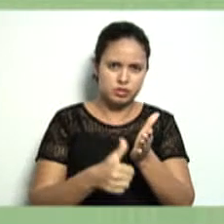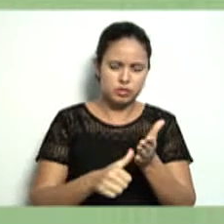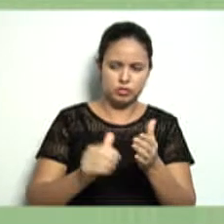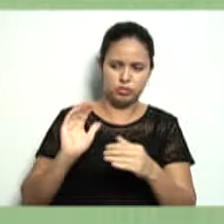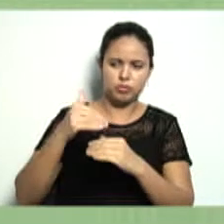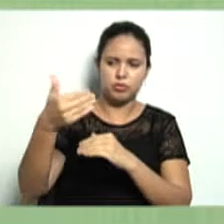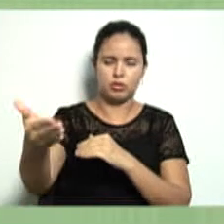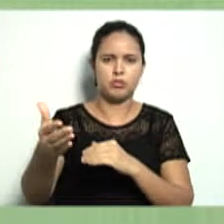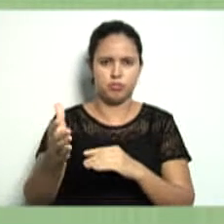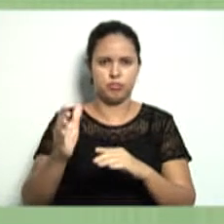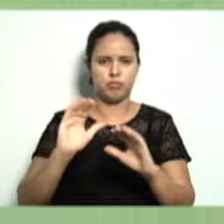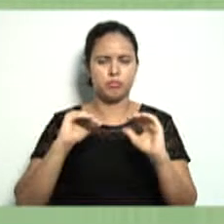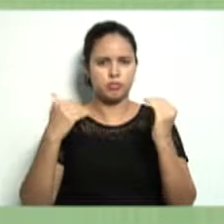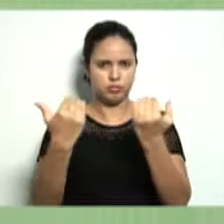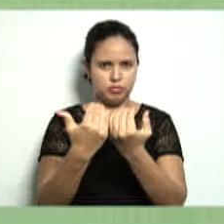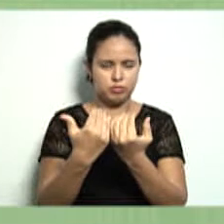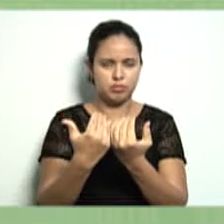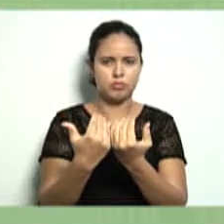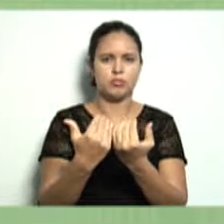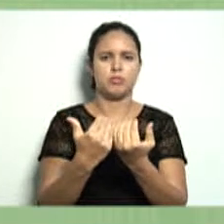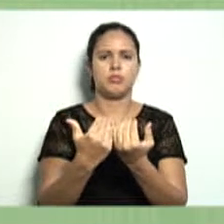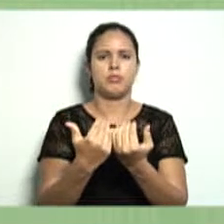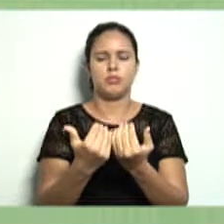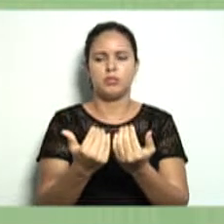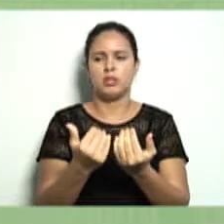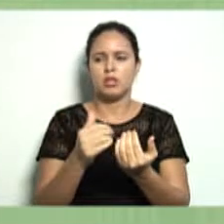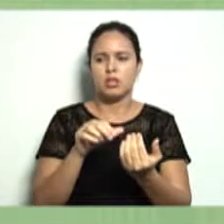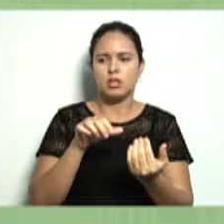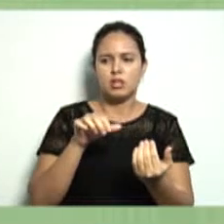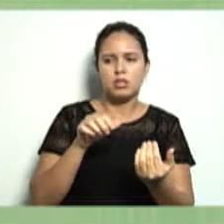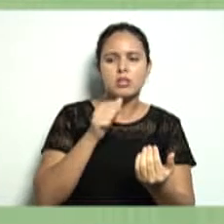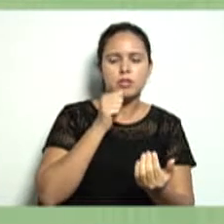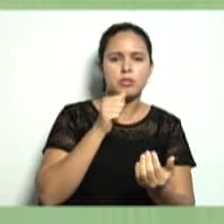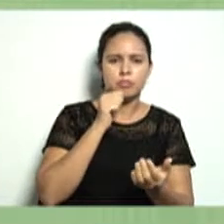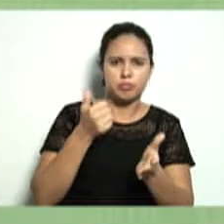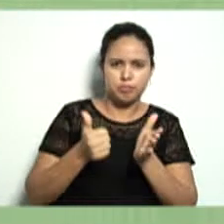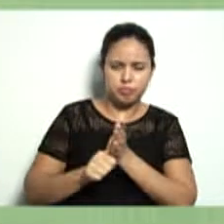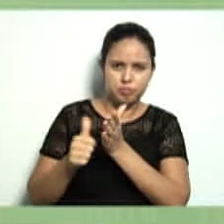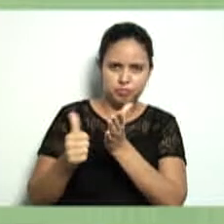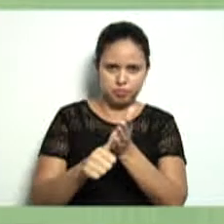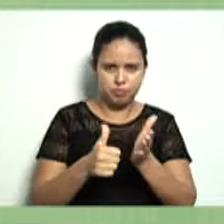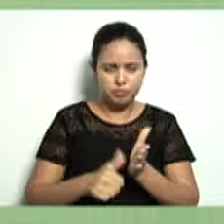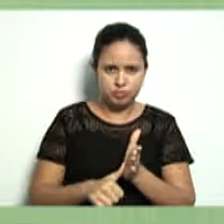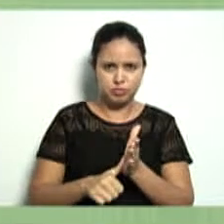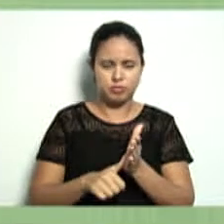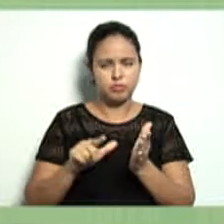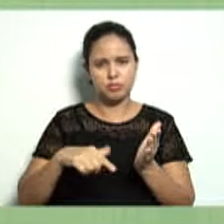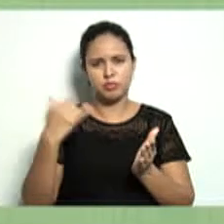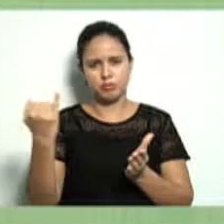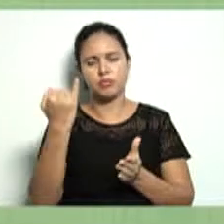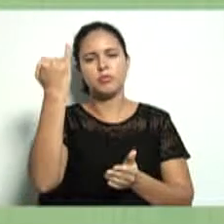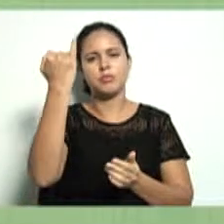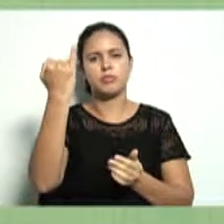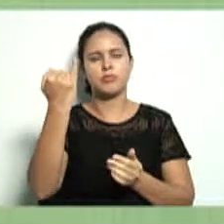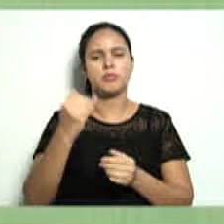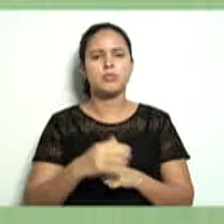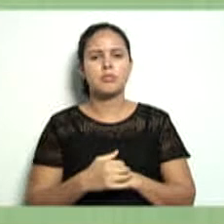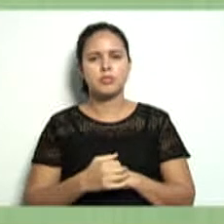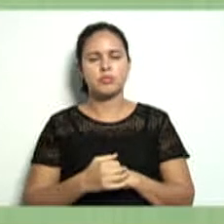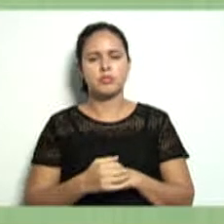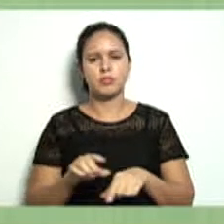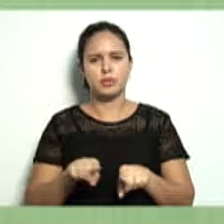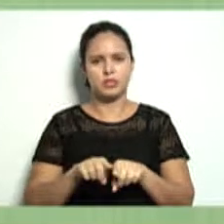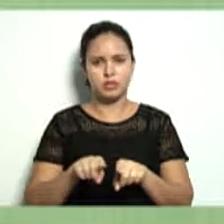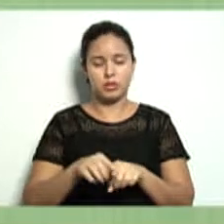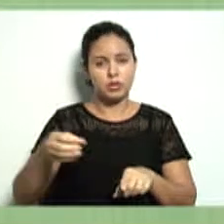clientes ali da comunidade, mas que não são cooperados. Isso é importante a gente ter em mente também. E com os novos modelos